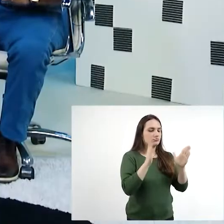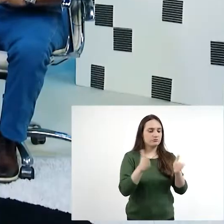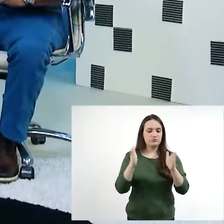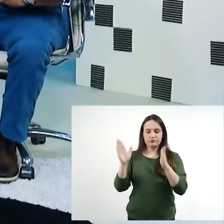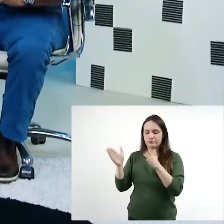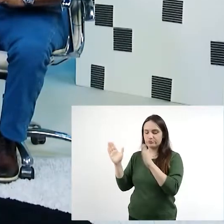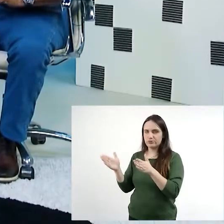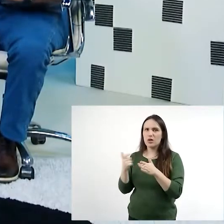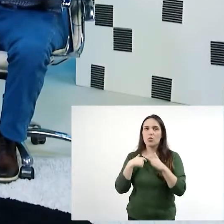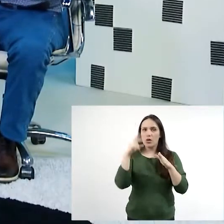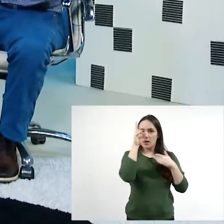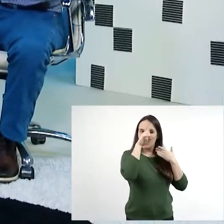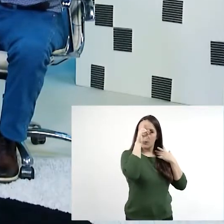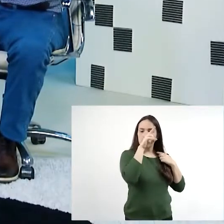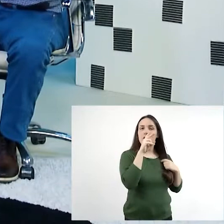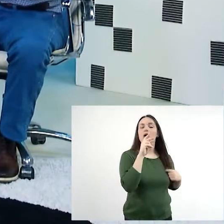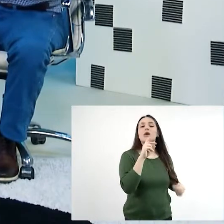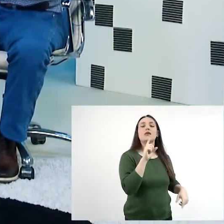começo